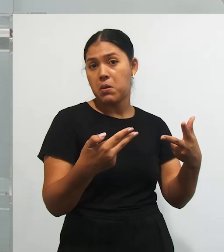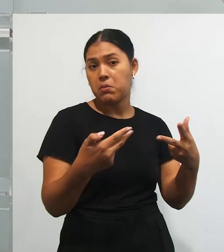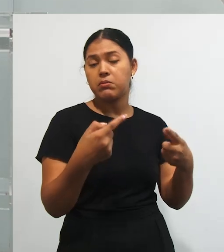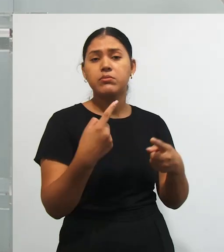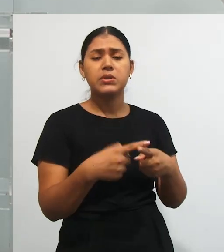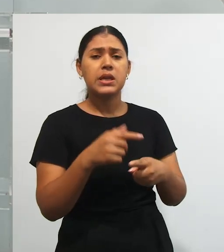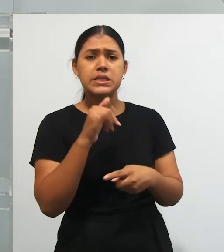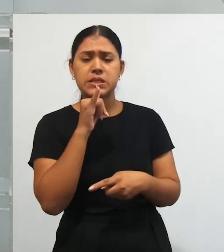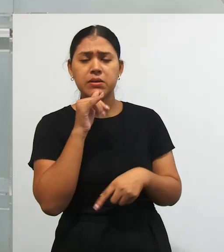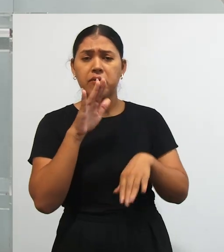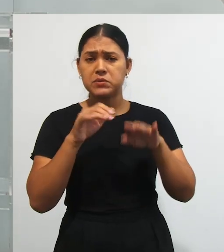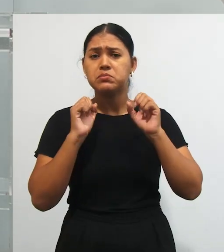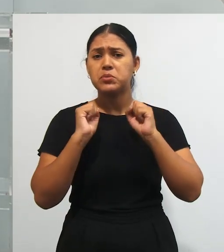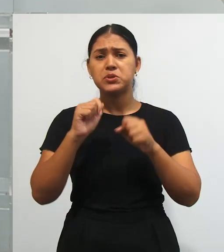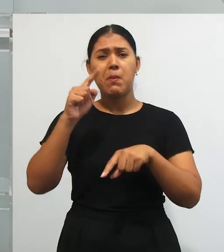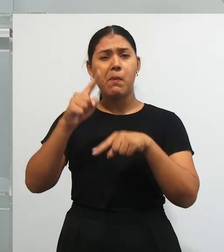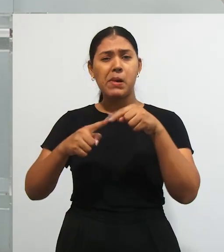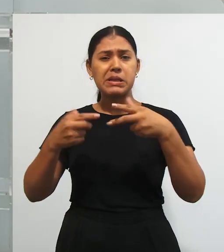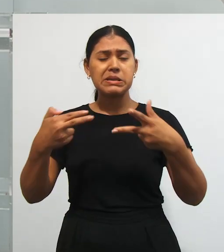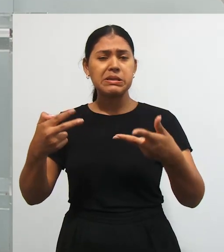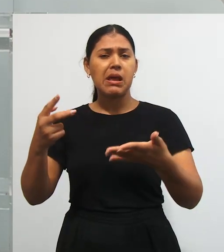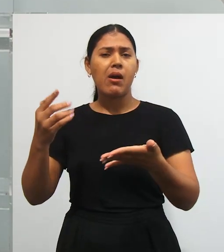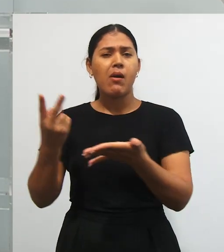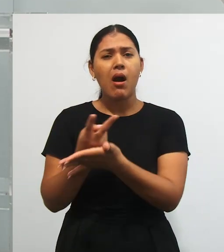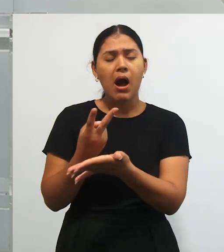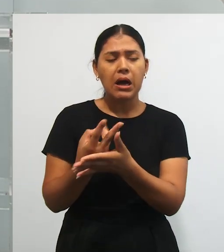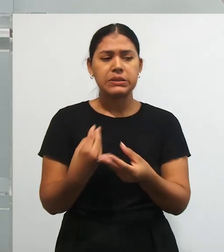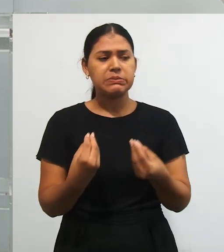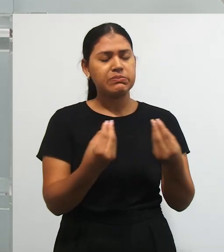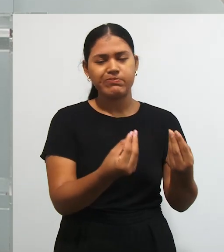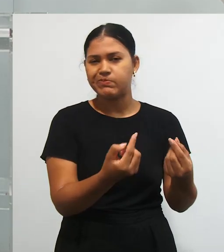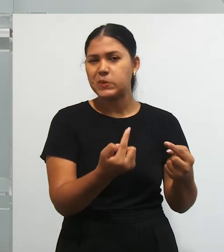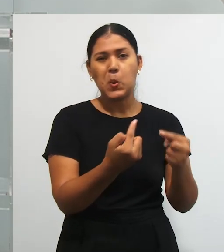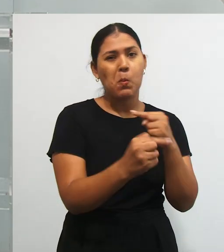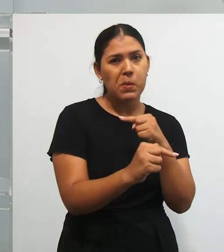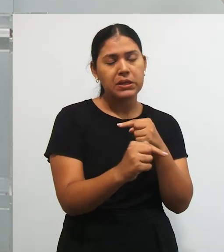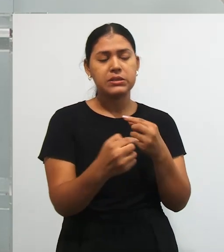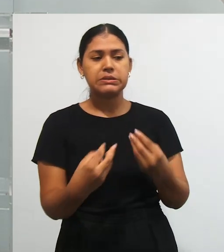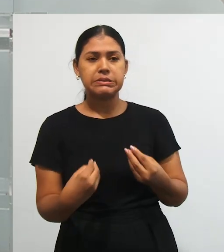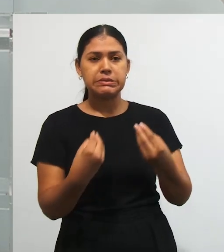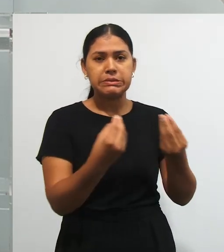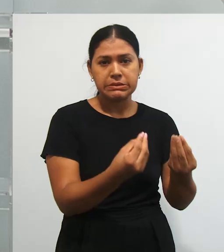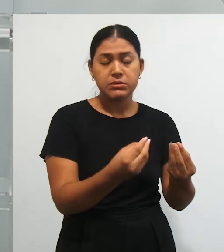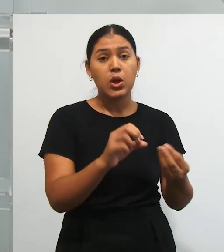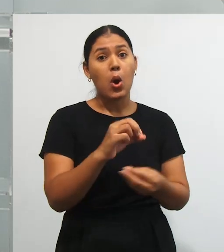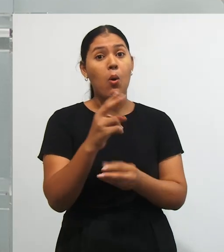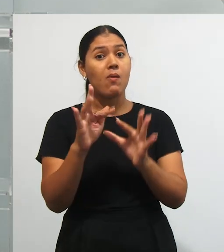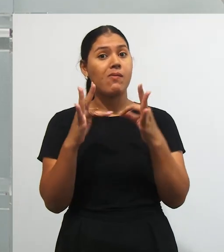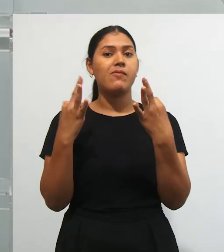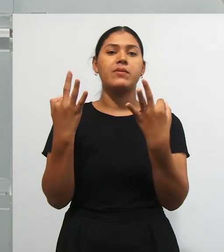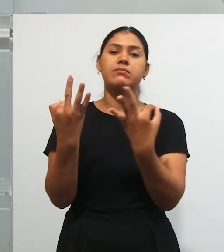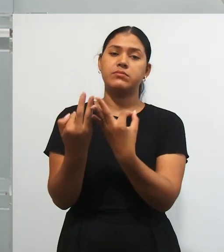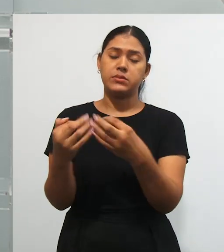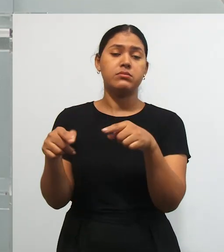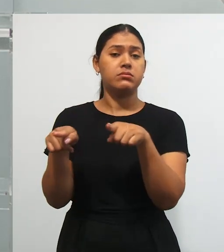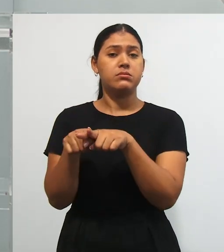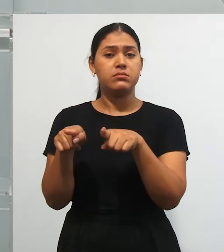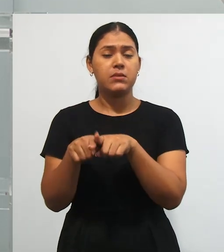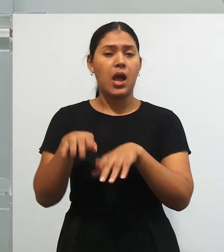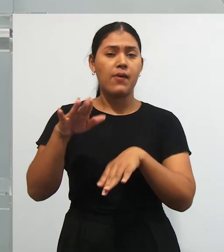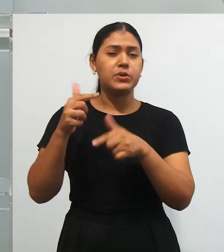de recurso, você vai ter que conhecer os familiares, os responsáveis dessas crianças para ver se elas estão recebendo o devido incentivo, a